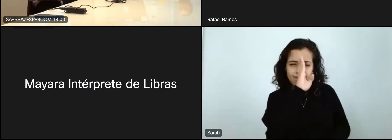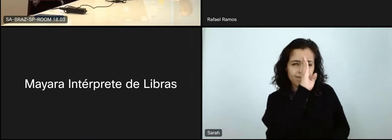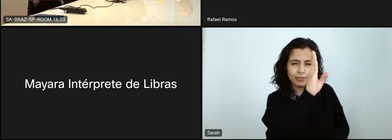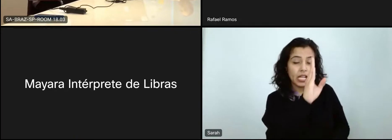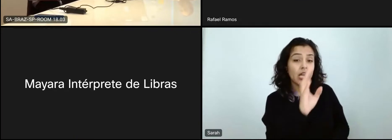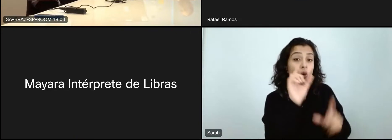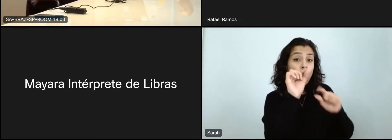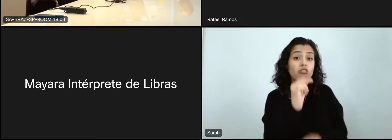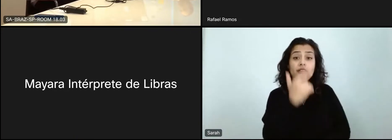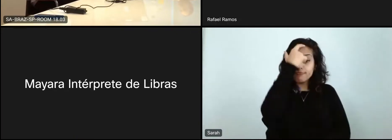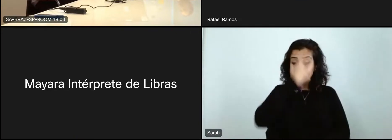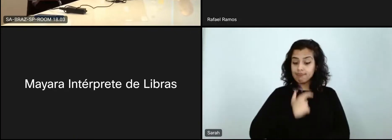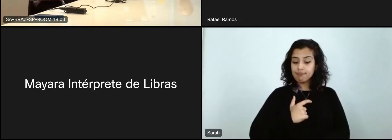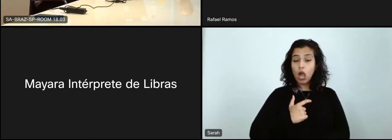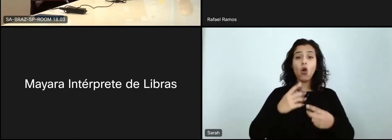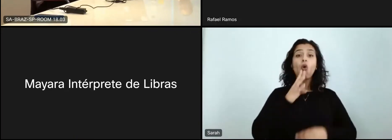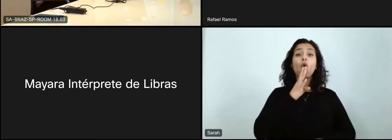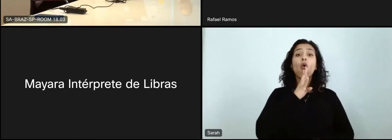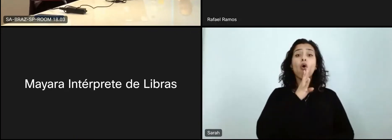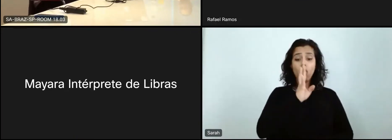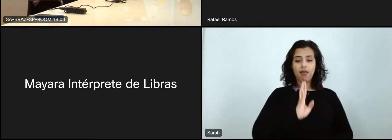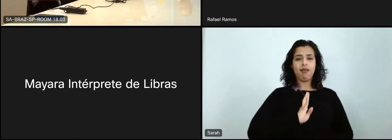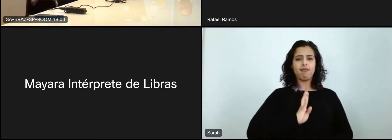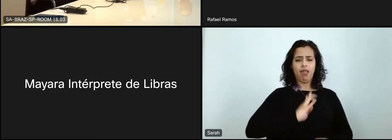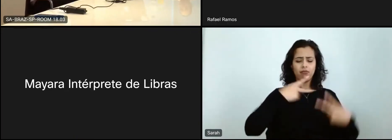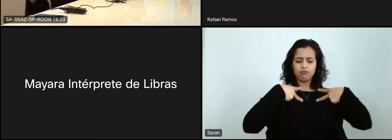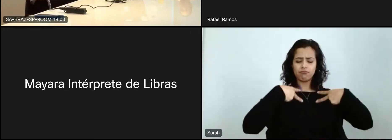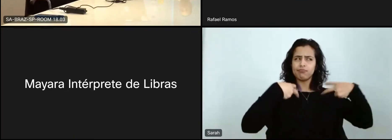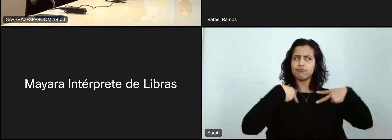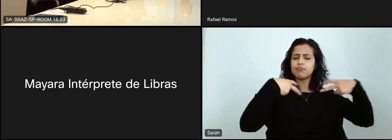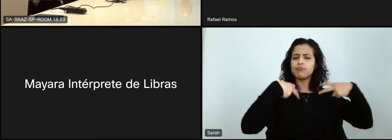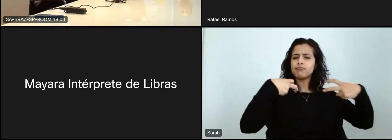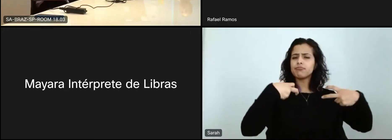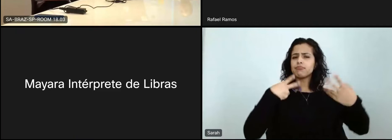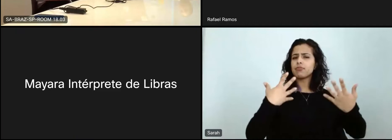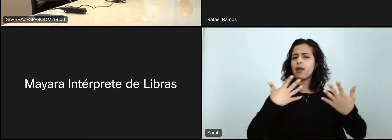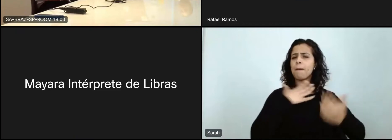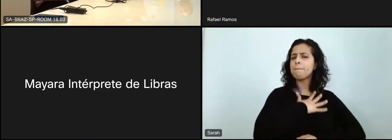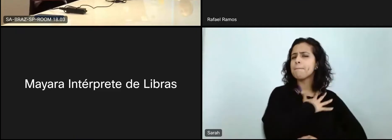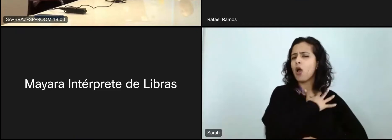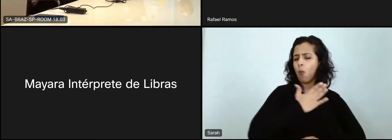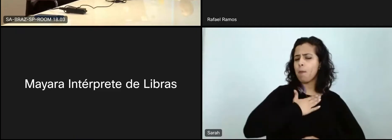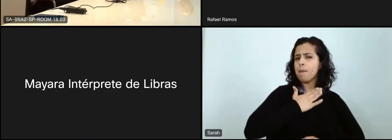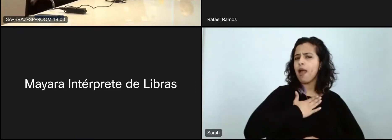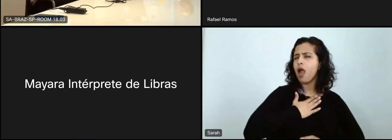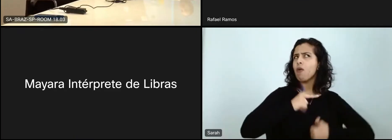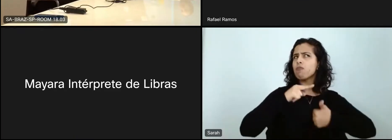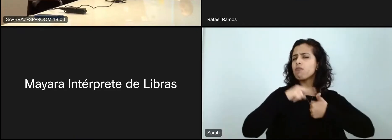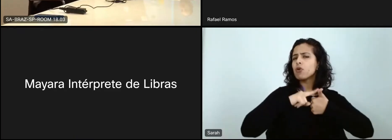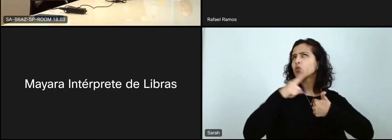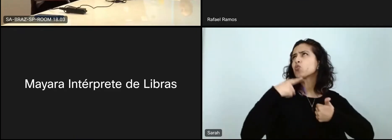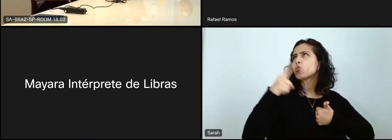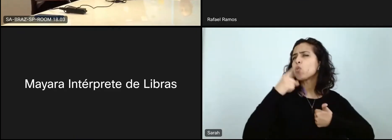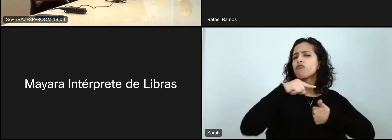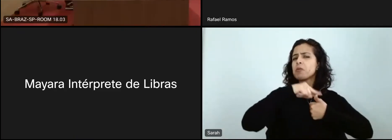nossos preconceitos sobre tudo e sobre todos. E sem dúvida, a informação é o ponto principal, né?